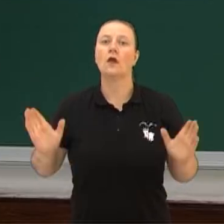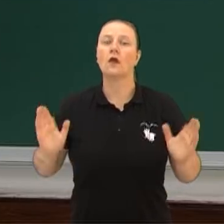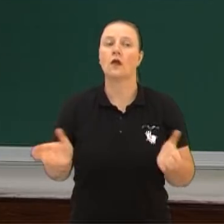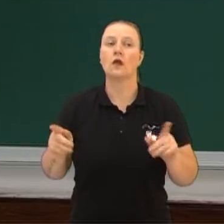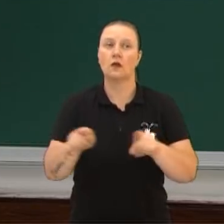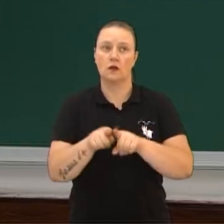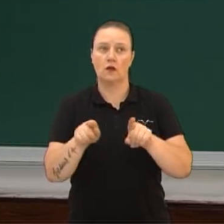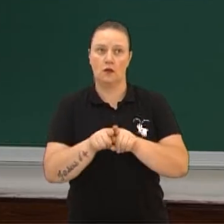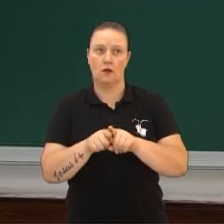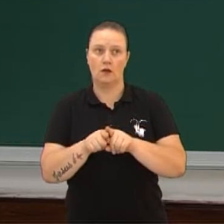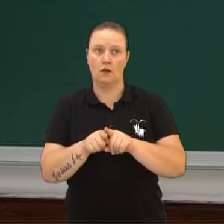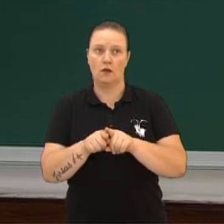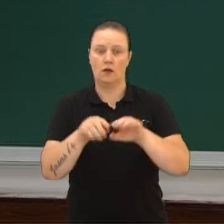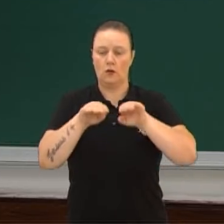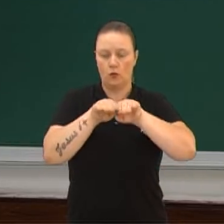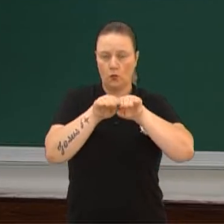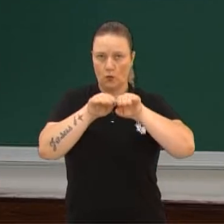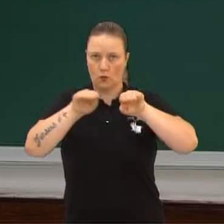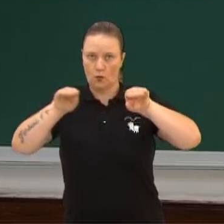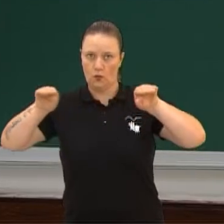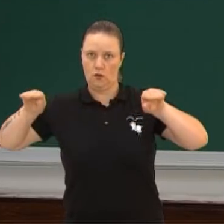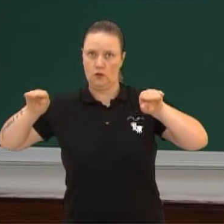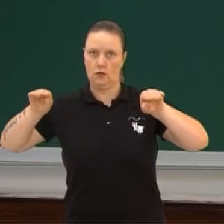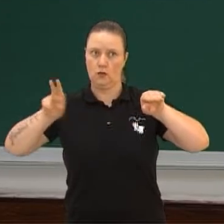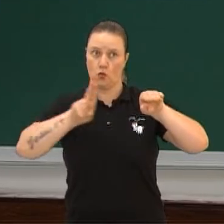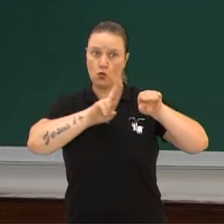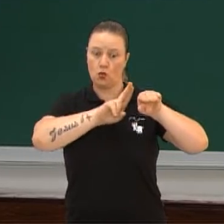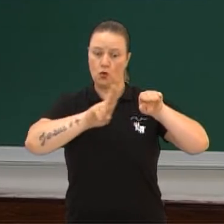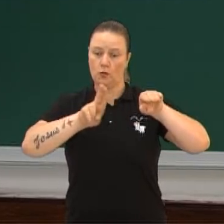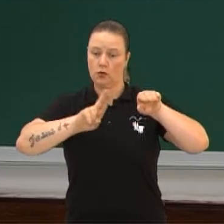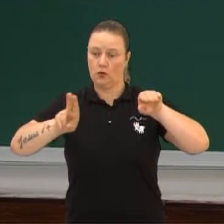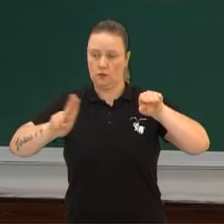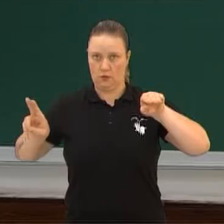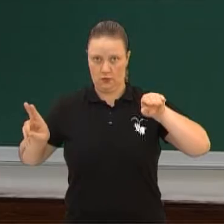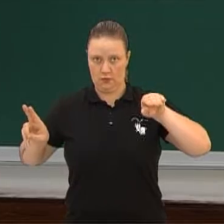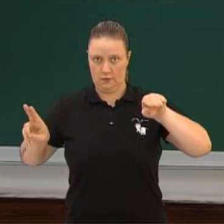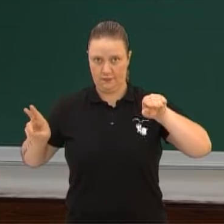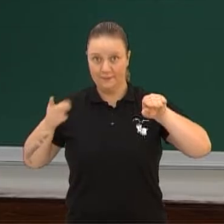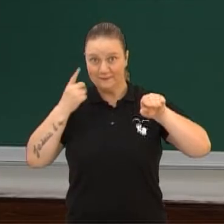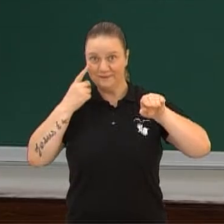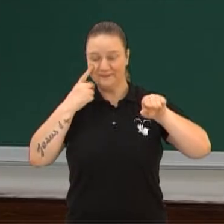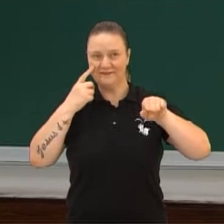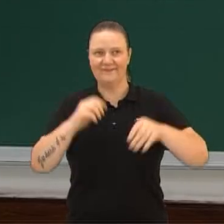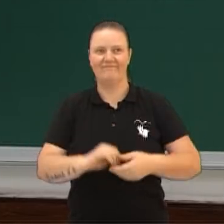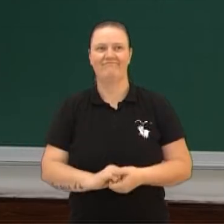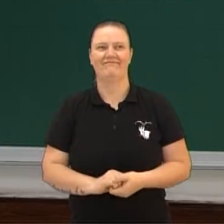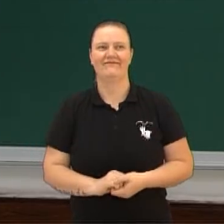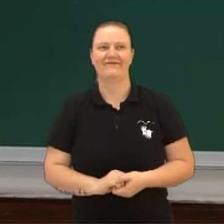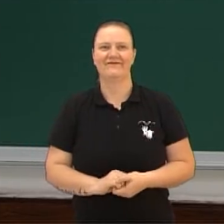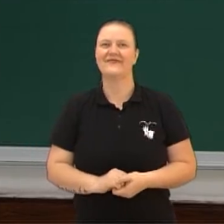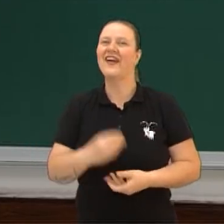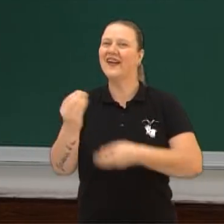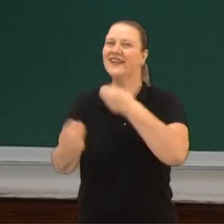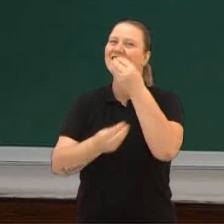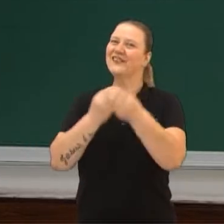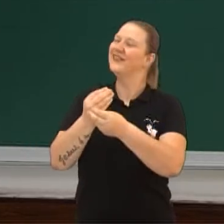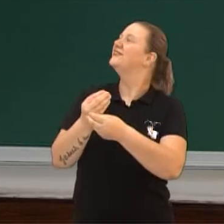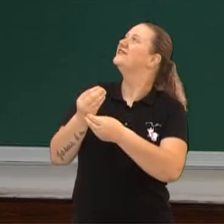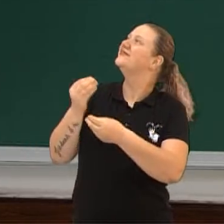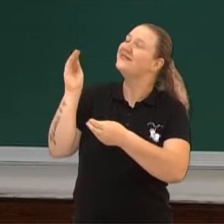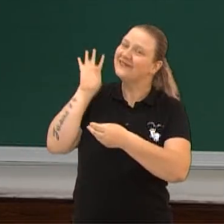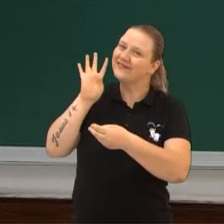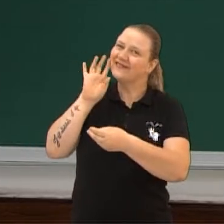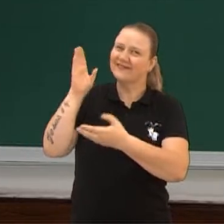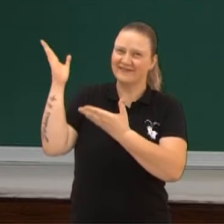E aqui na horizontal serão os nomes, tá bom? Então, vamos lá? Olha só. Então, vamos começar